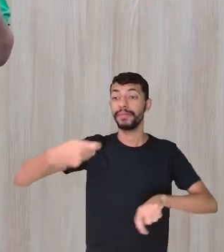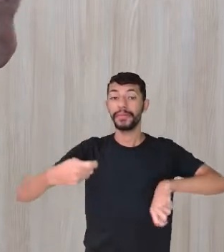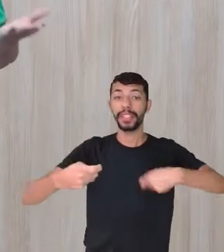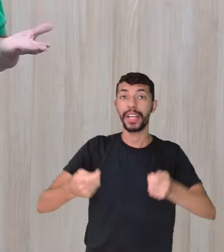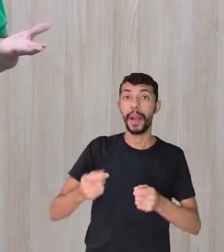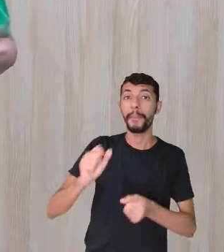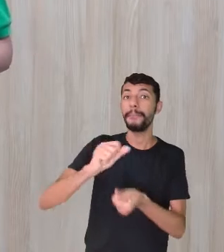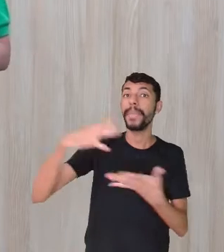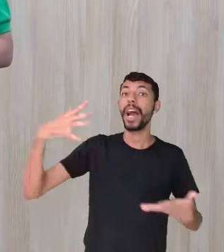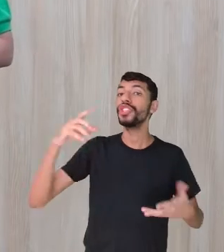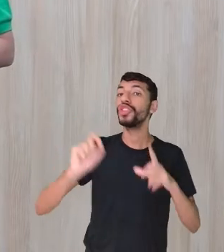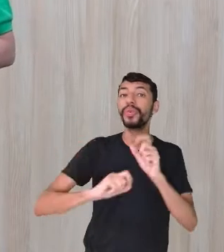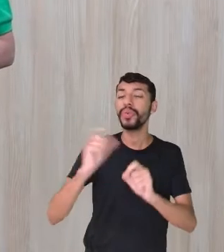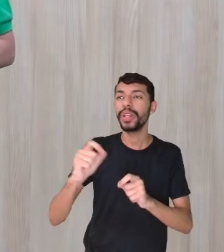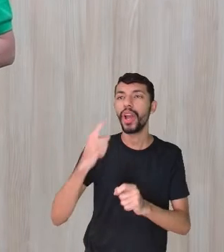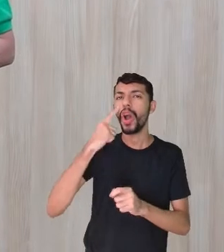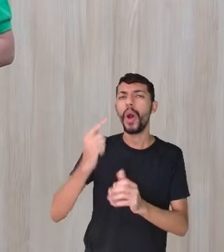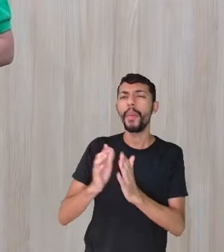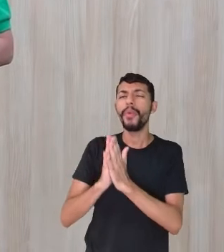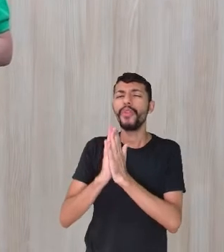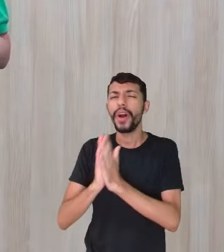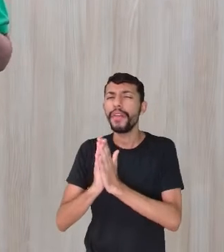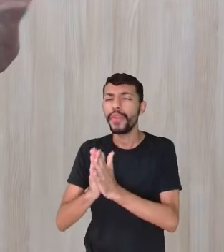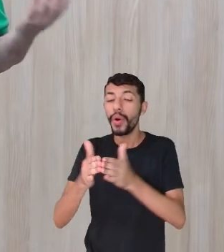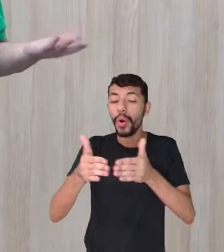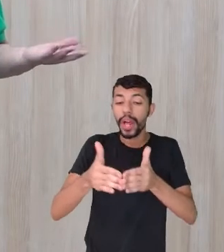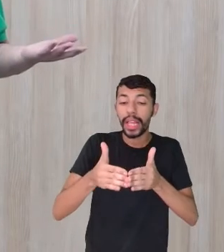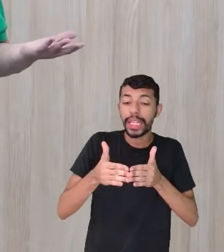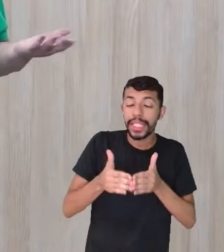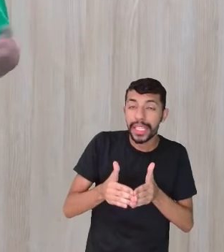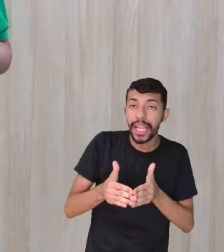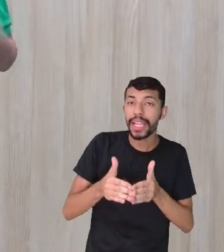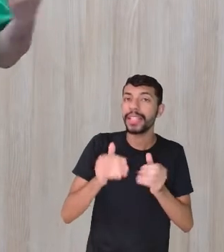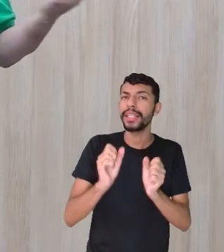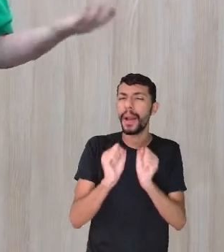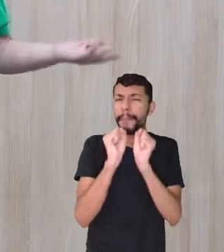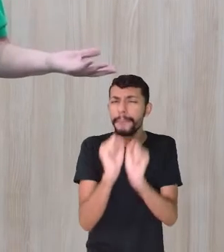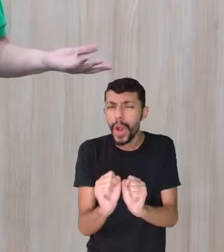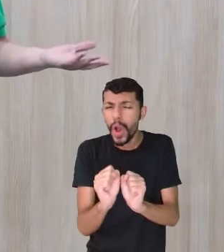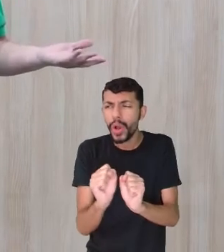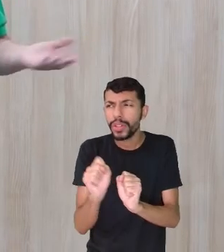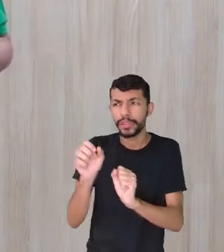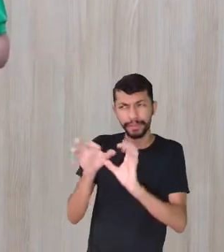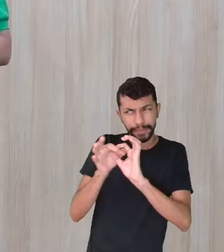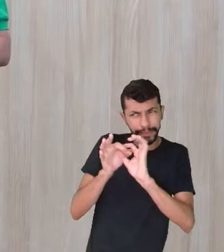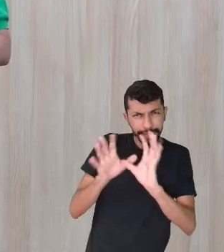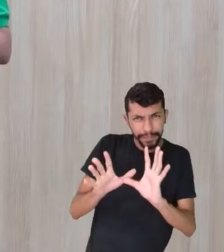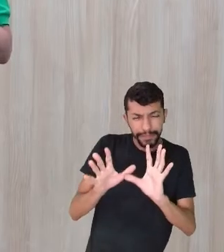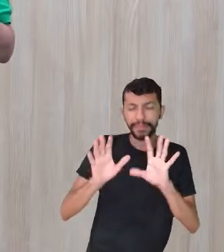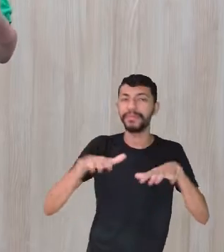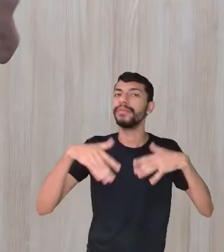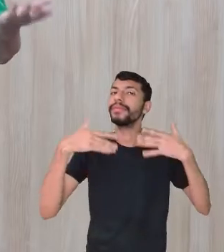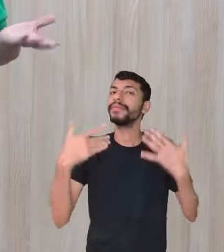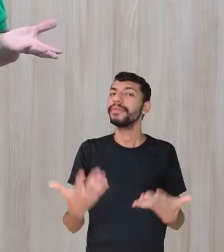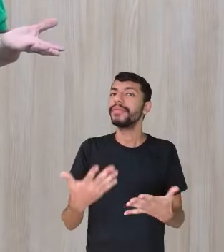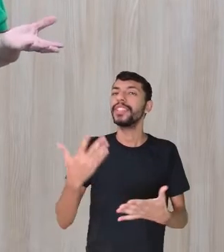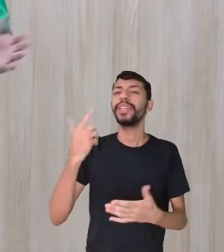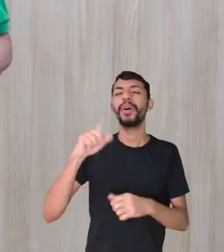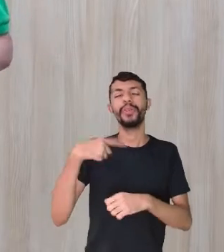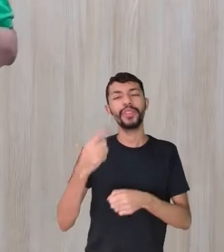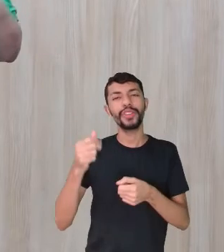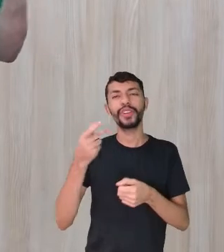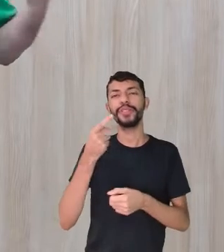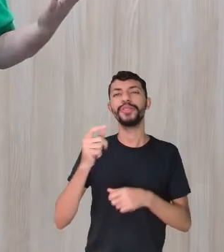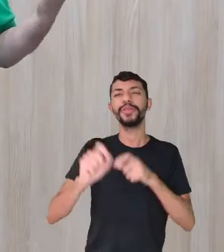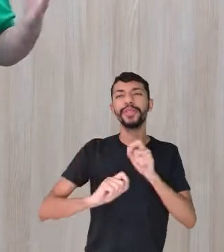Com licença, por favor, eu posso, você me permite. E aí quando falamos com carinho,